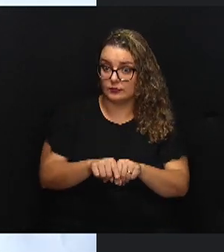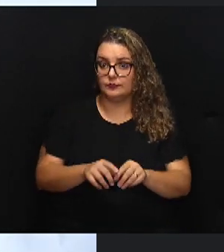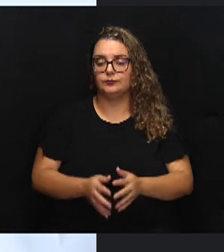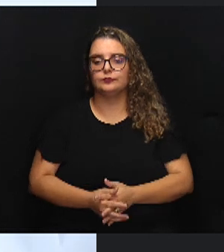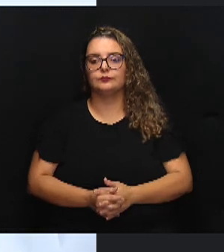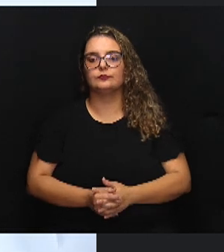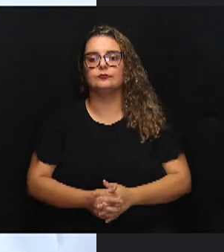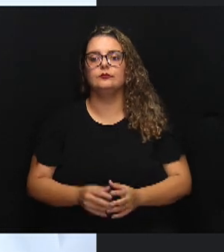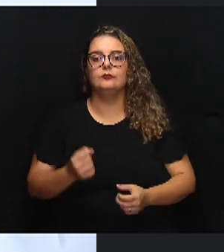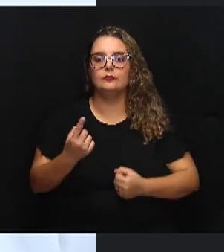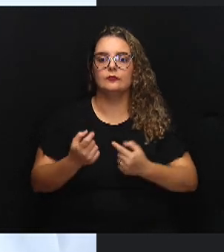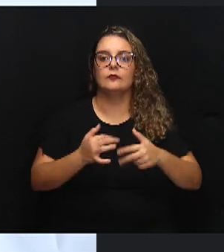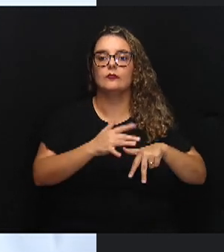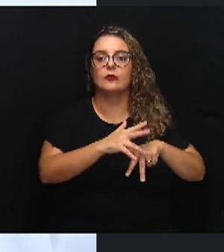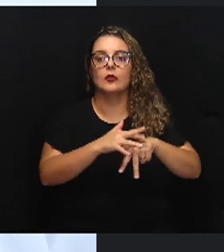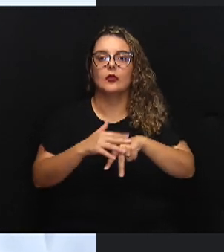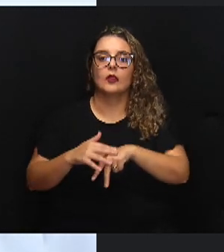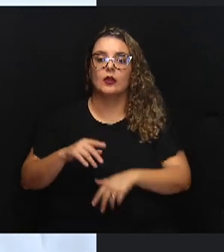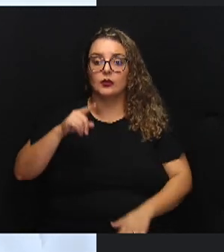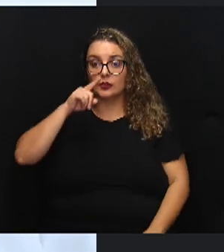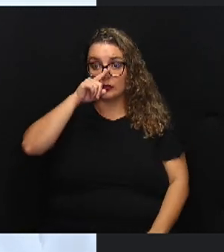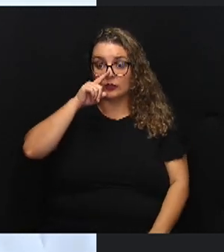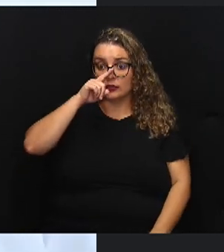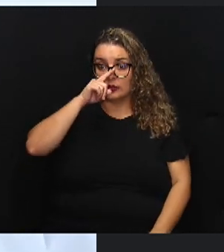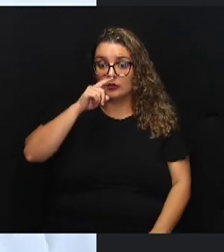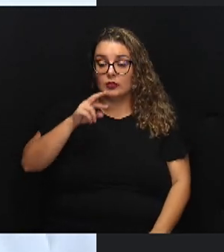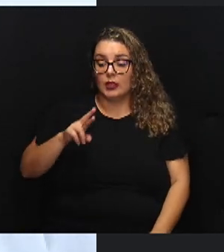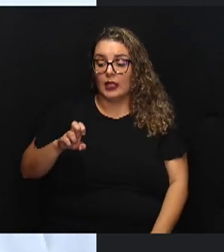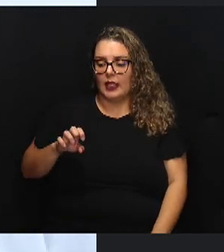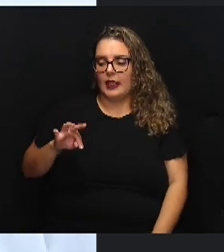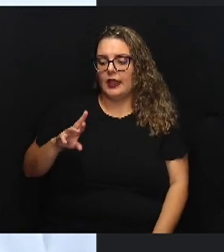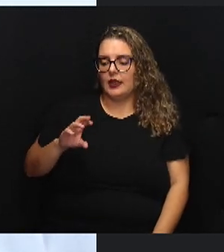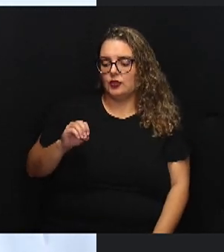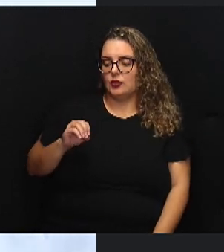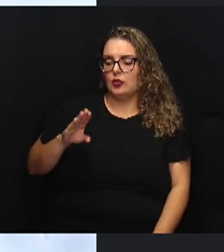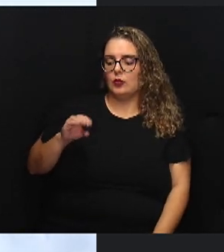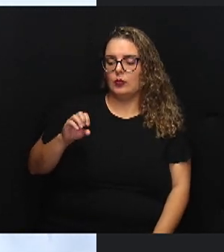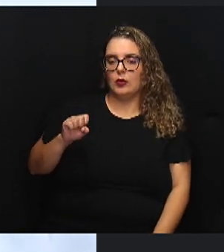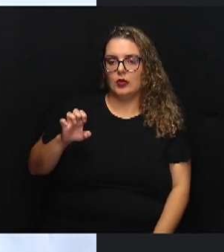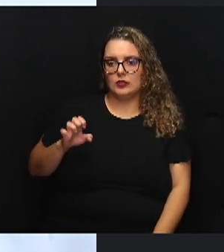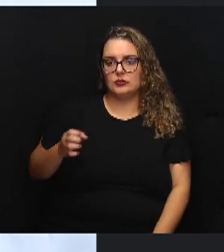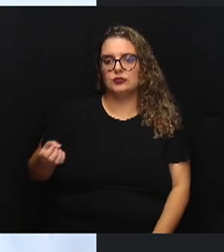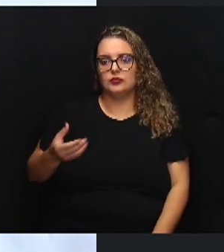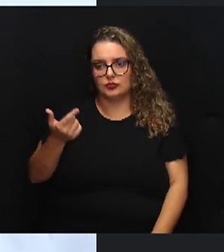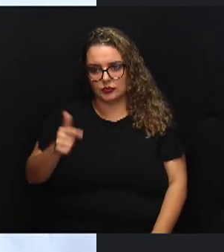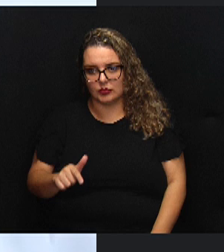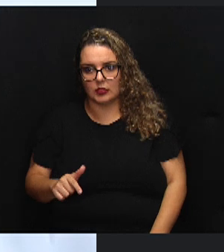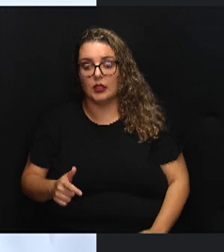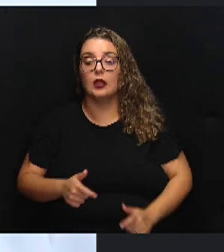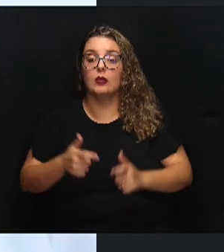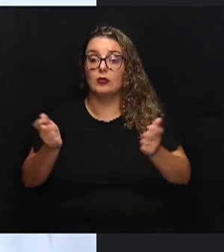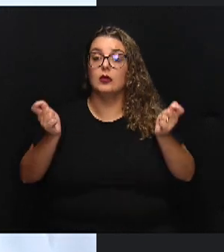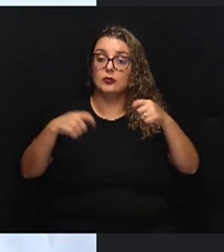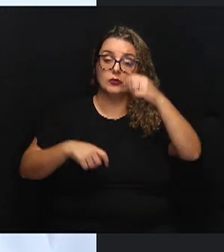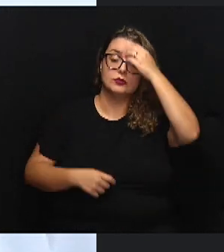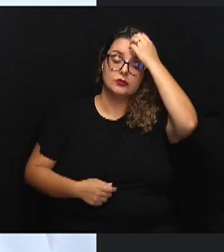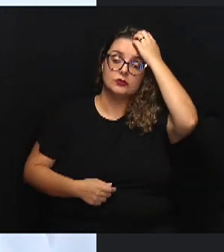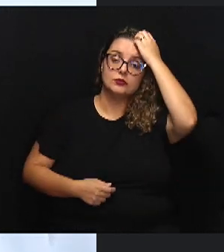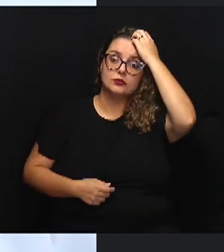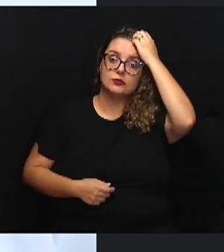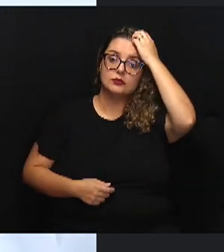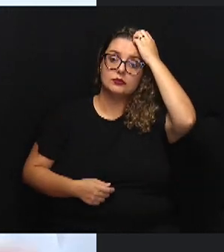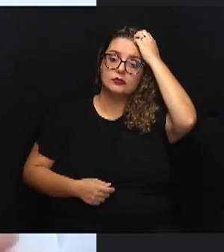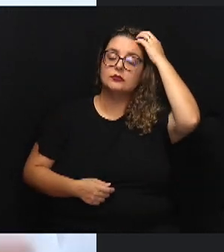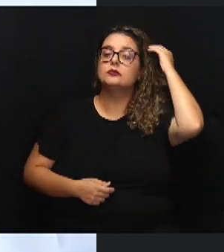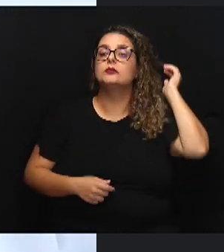Para alguns pacientes, o risco de retrombose de um novo episódio é alto o suficiente para o paciente